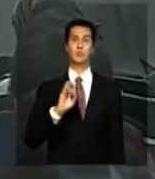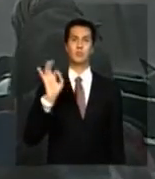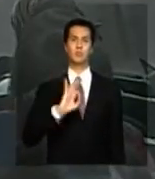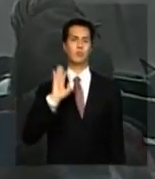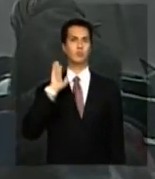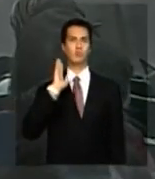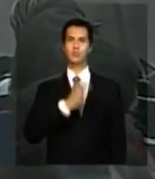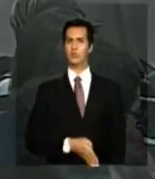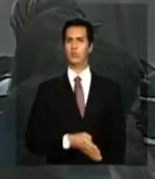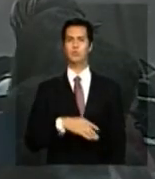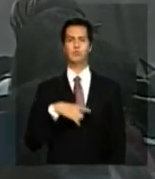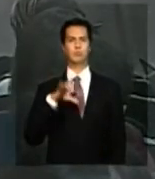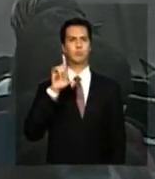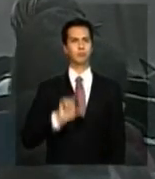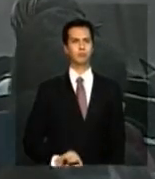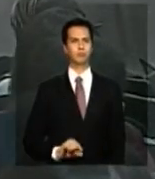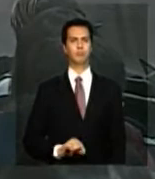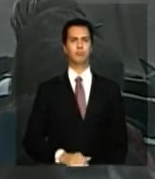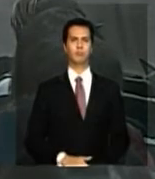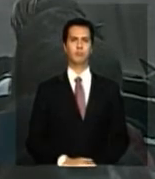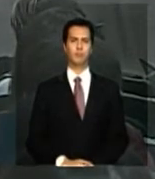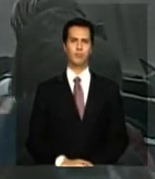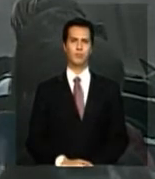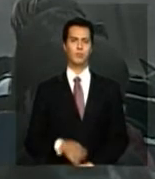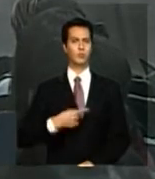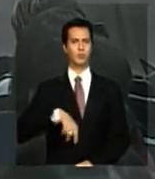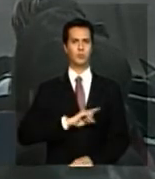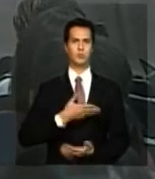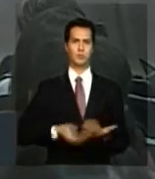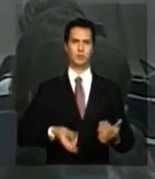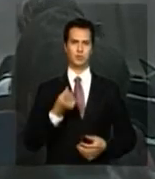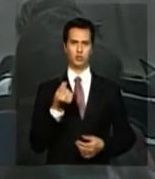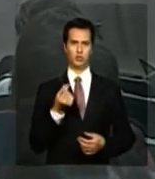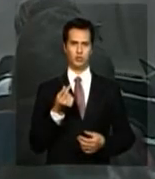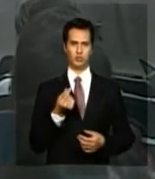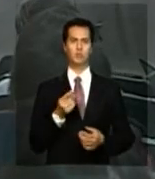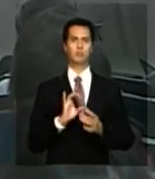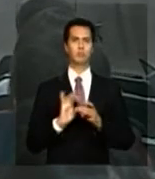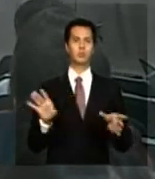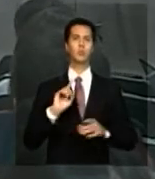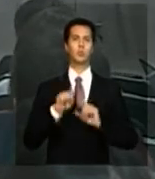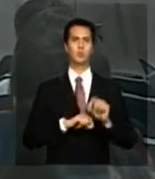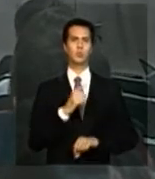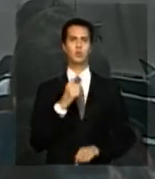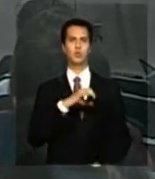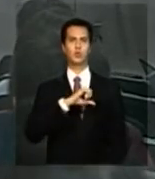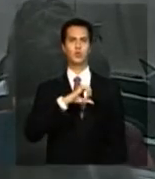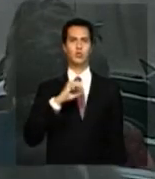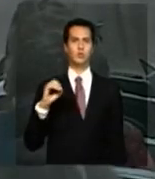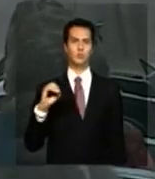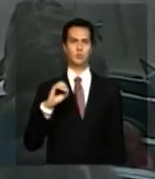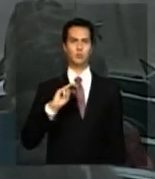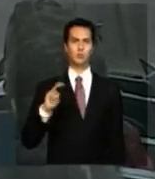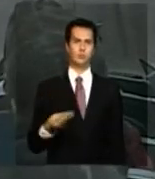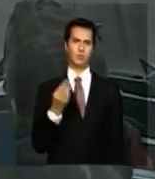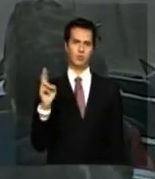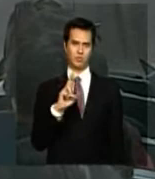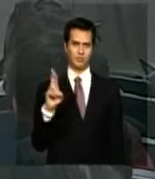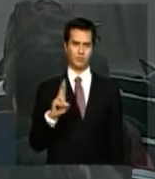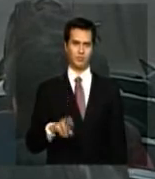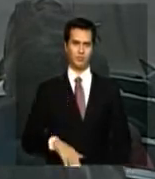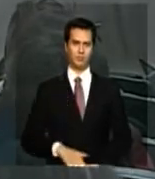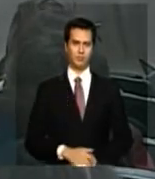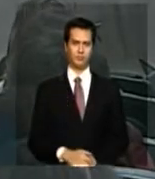no financiamento a renúncia fiscal estimada neste caso é de 900 milhões